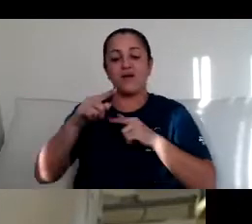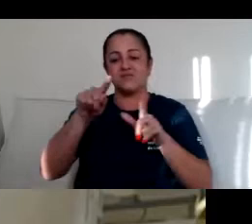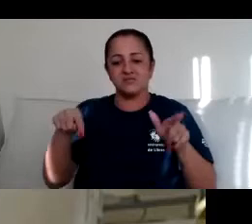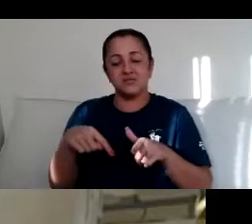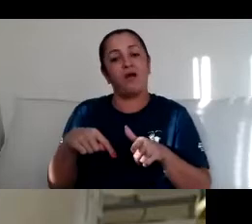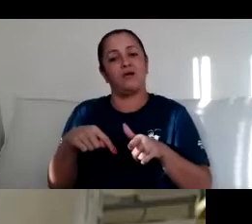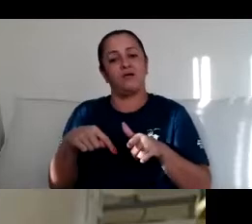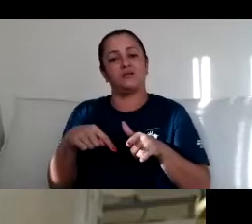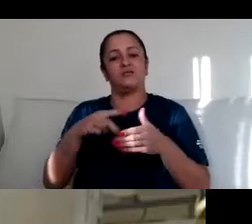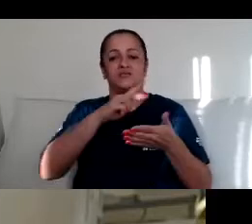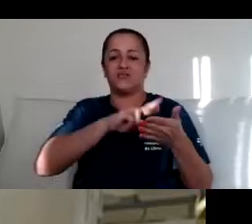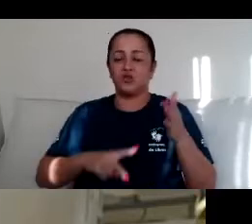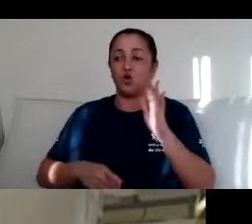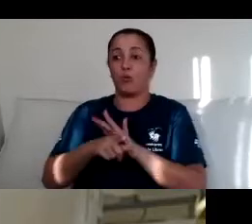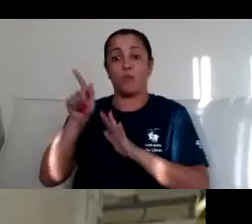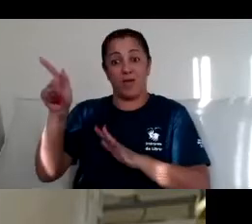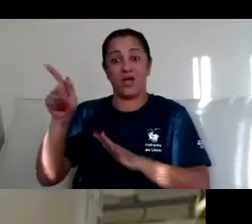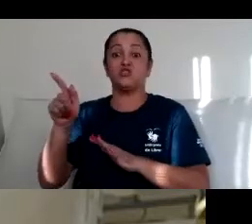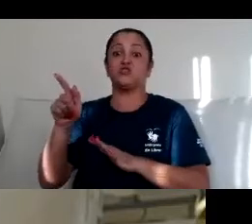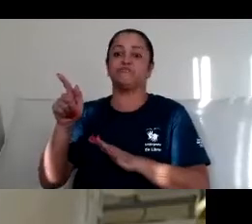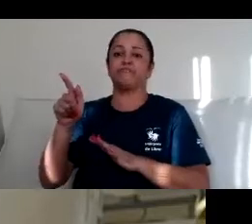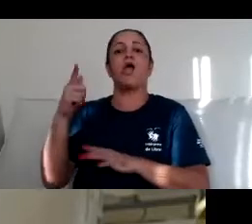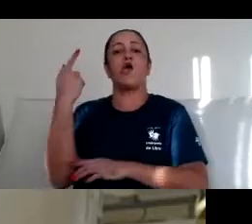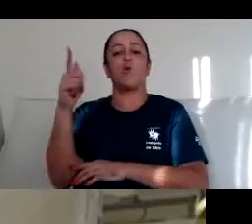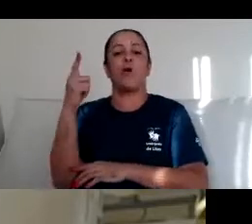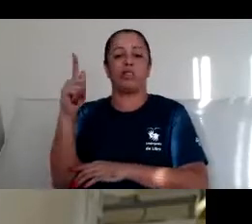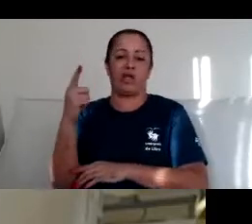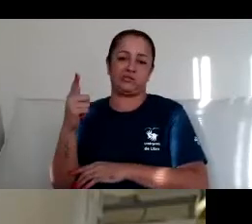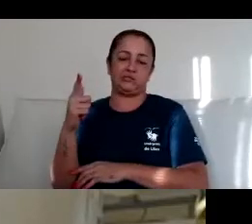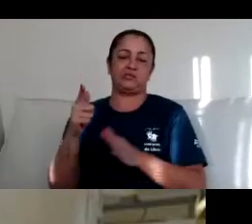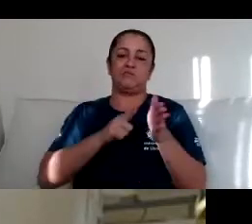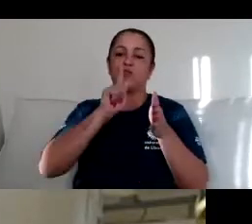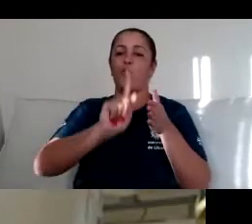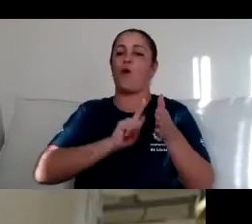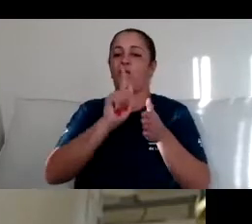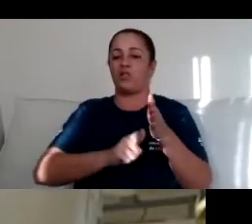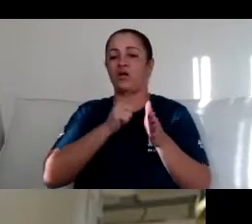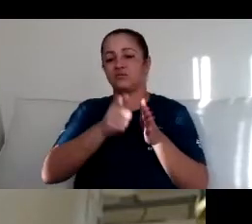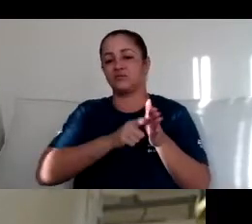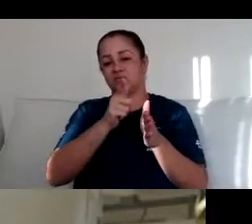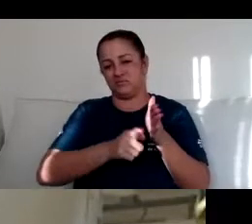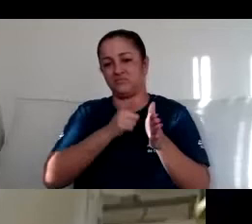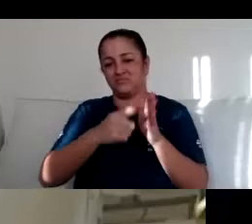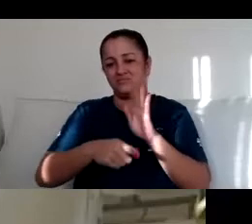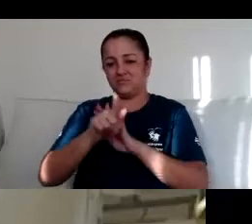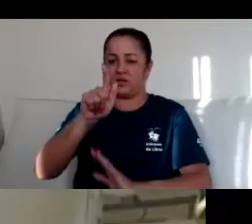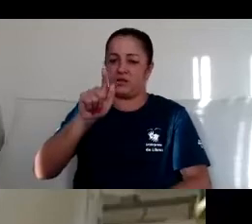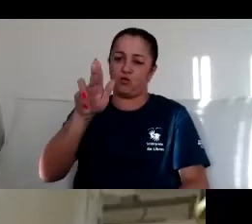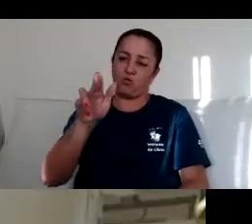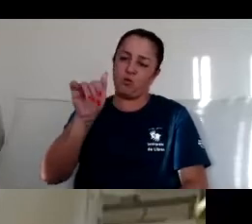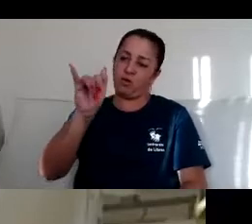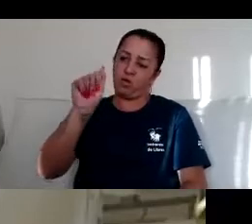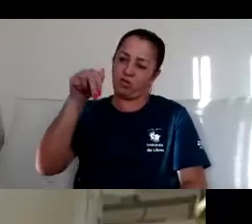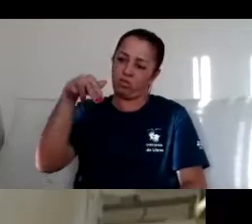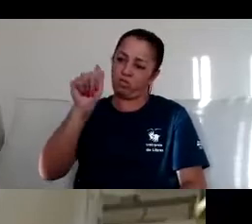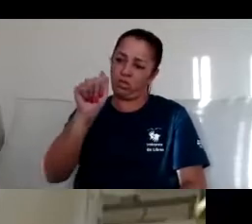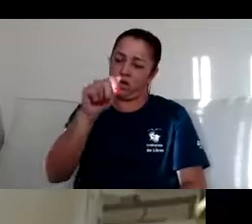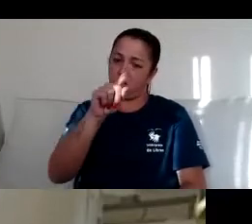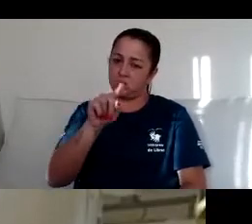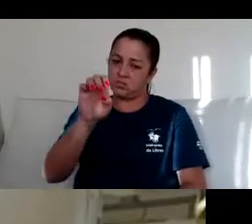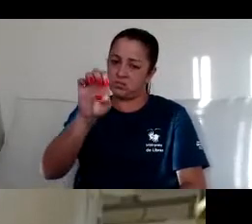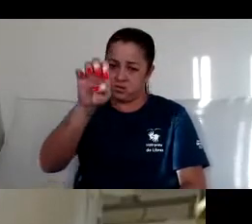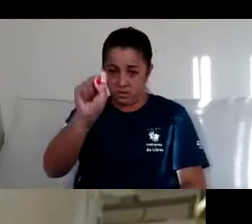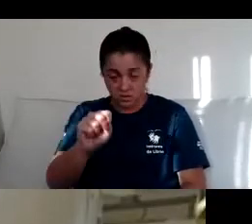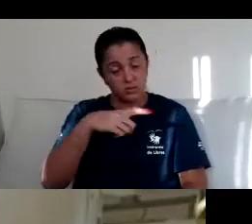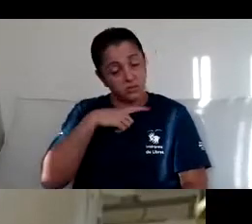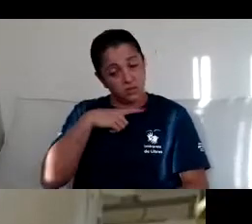Guaianazes, que se debruçavam sobre o texto literário com seus alunos muito antes desses encontros. Essa história